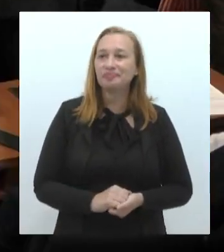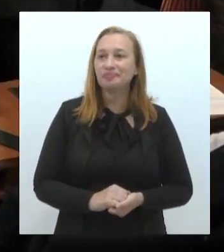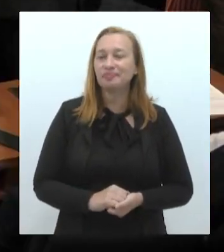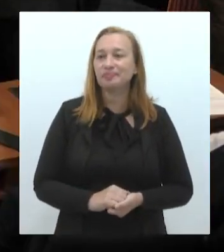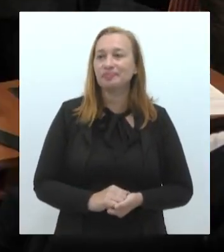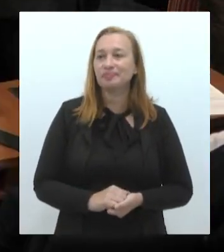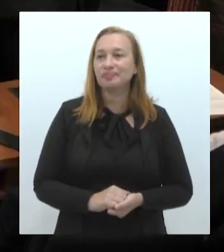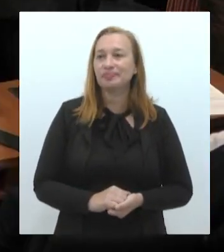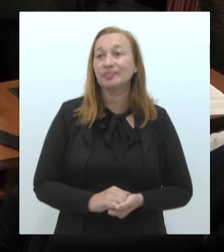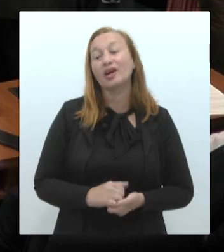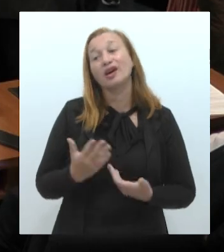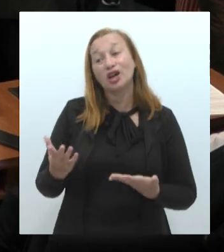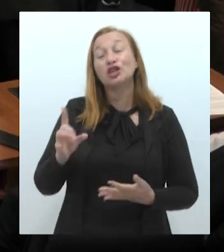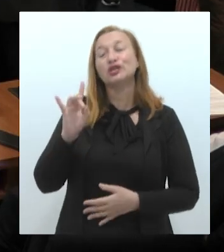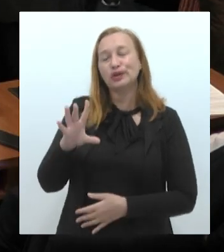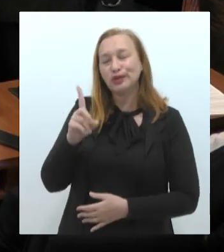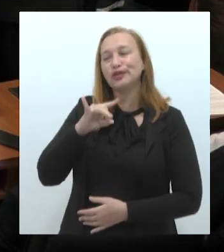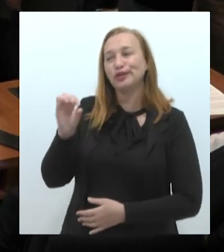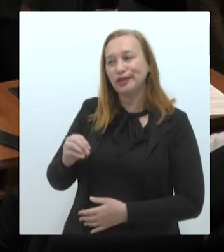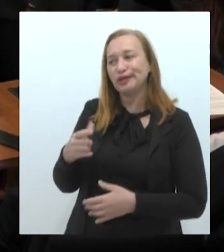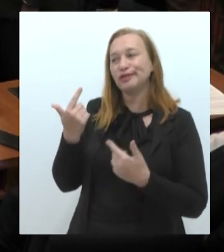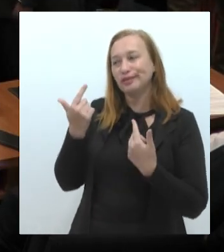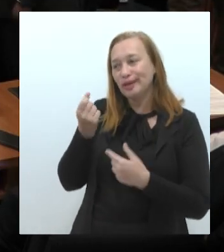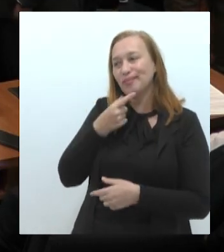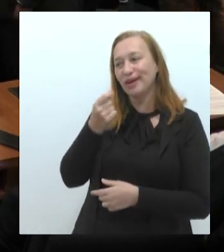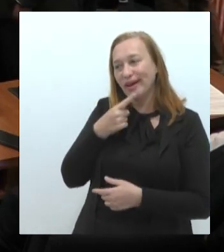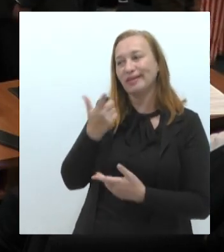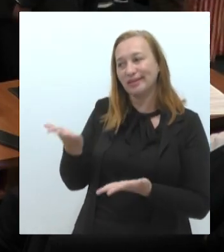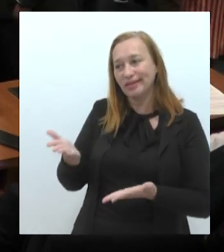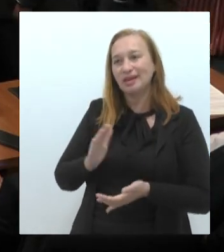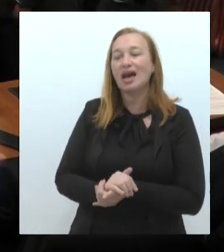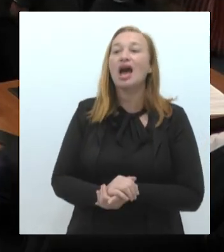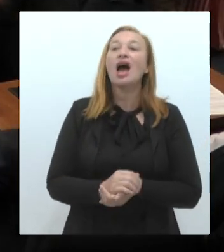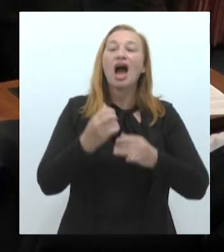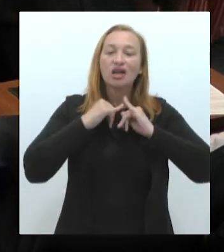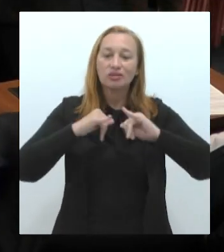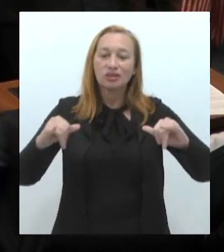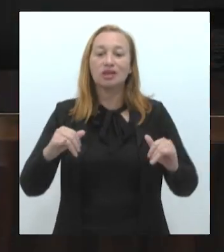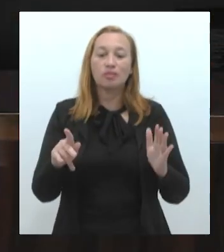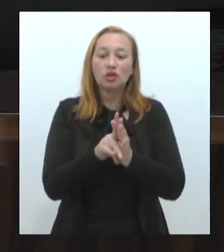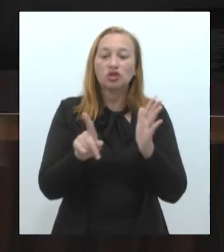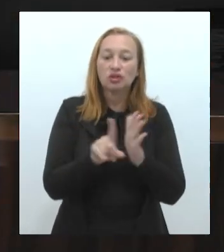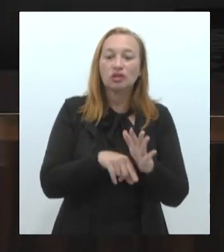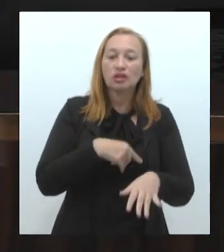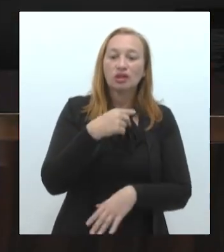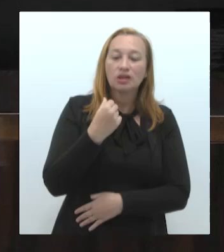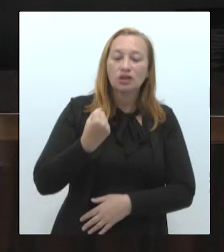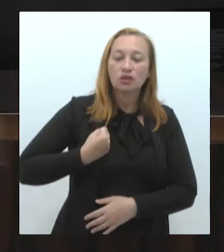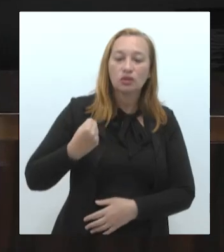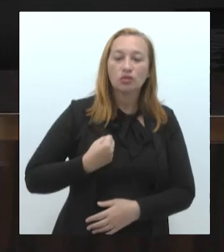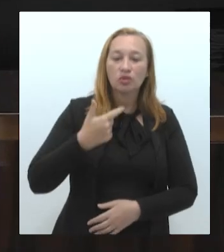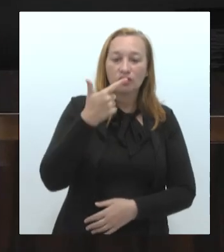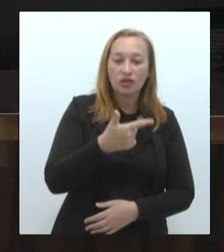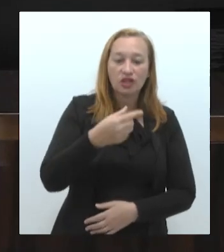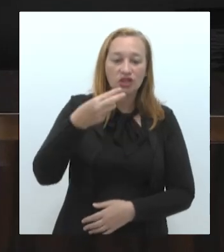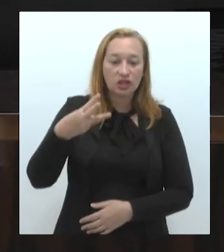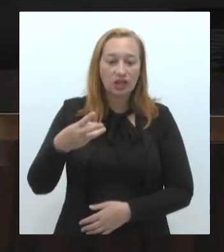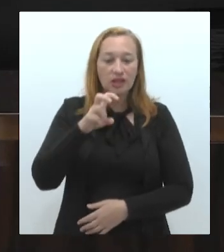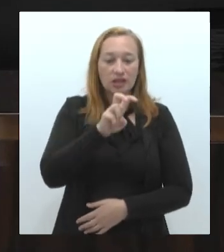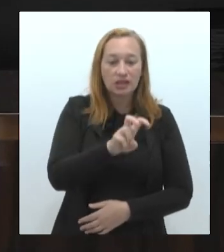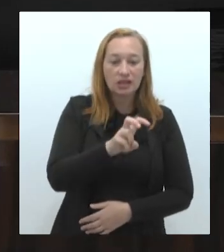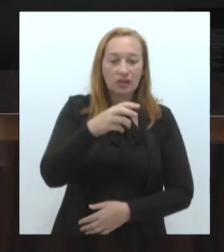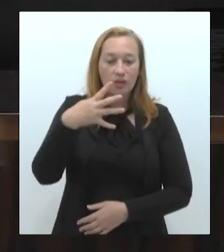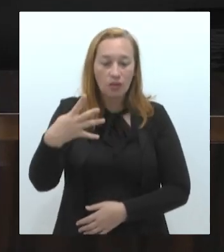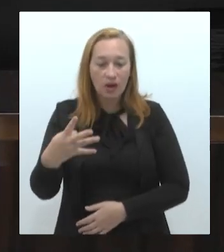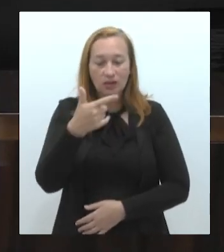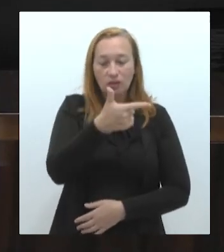Só podia ser do Dionísio Lins mesmo, né? Anuncio o projeto de lei número 2354 de 23,